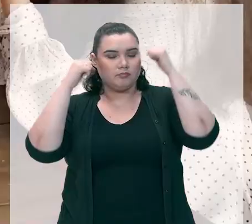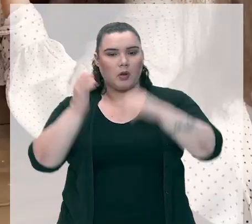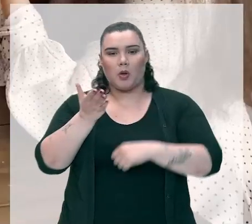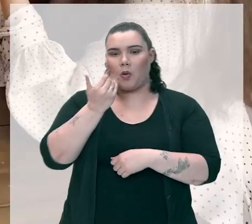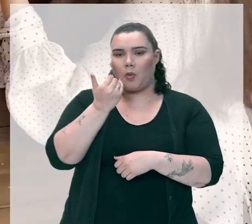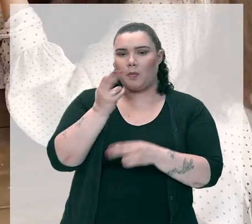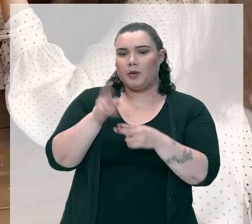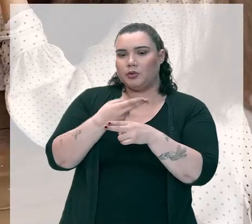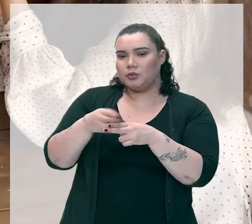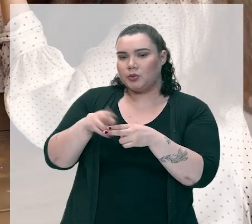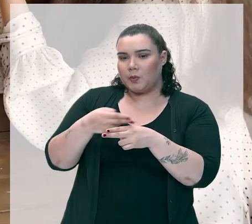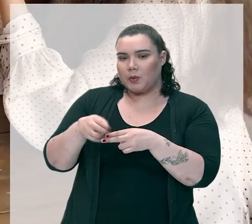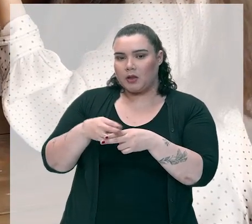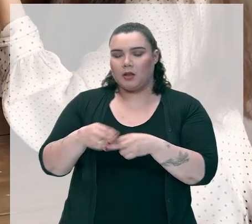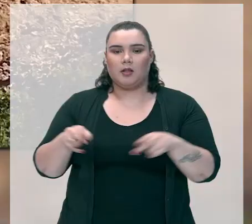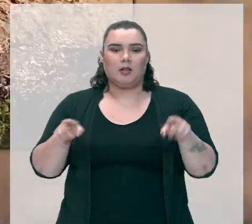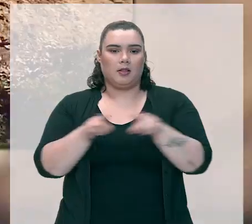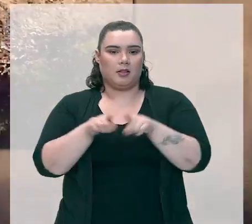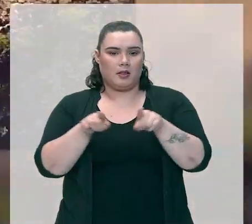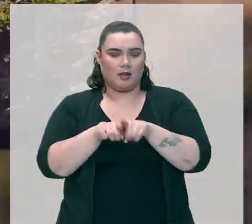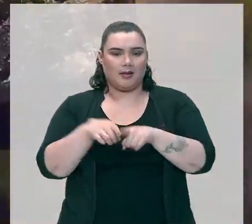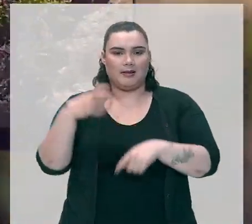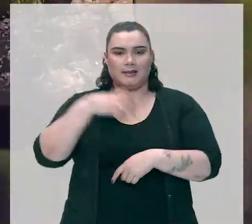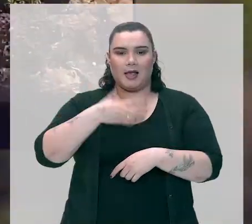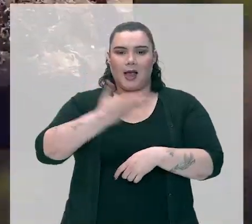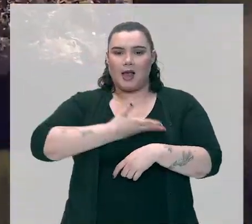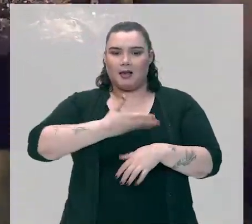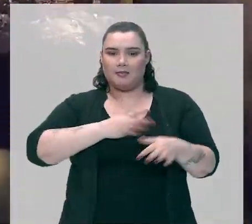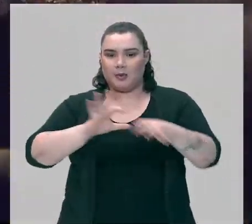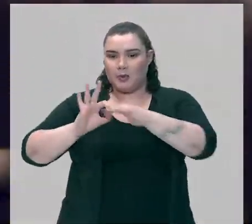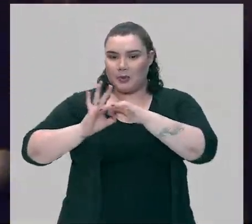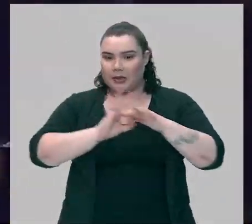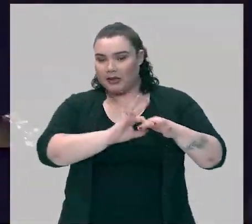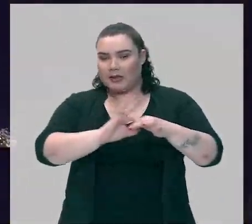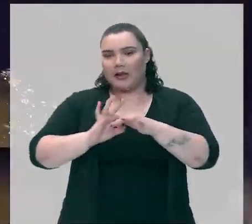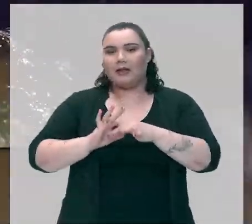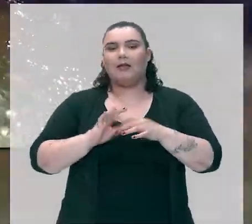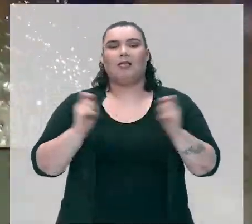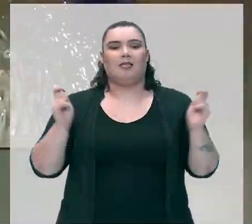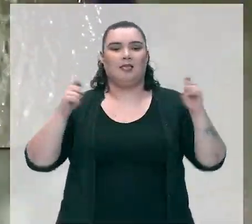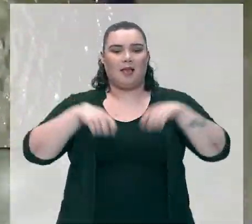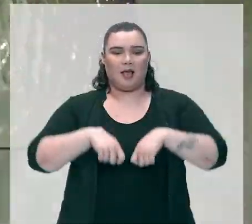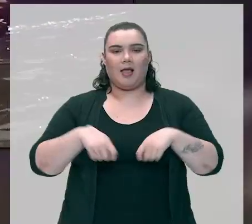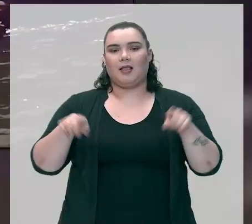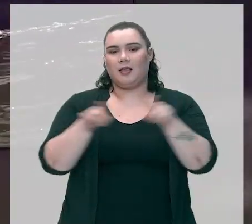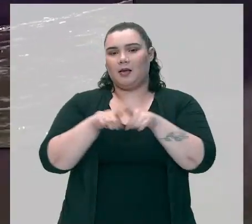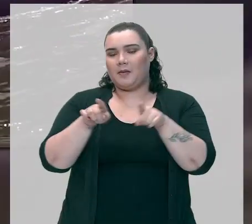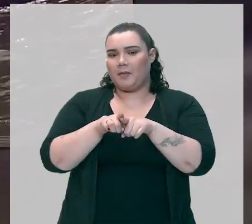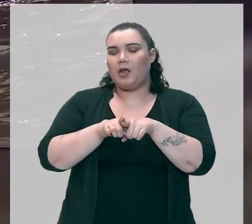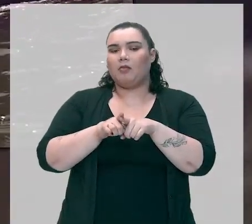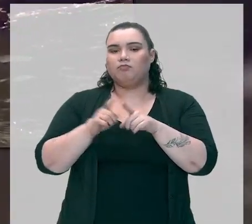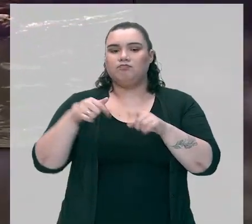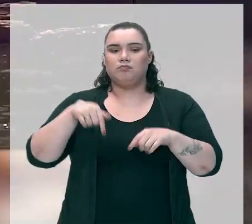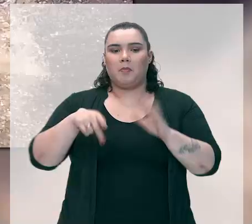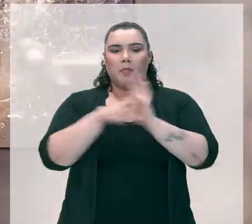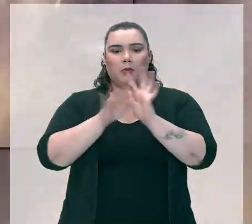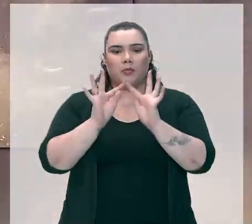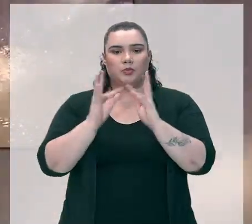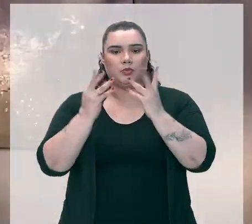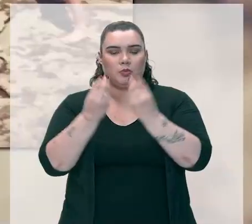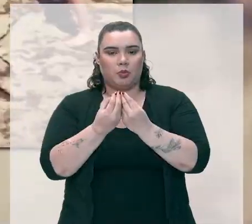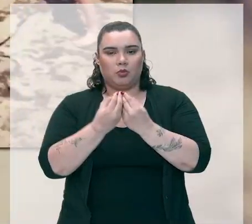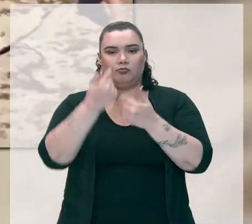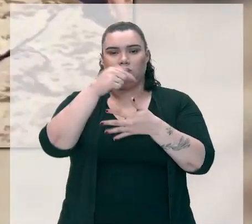física, comer chocolate, também estar entre amigos pode ser aí uma maneira da gente aumentar